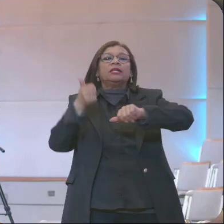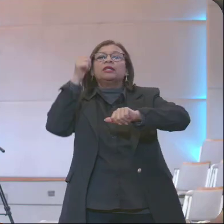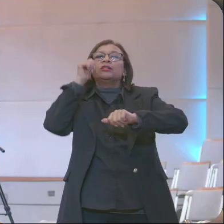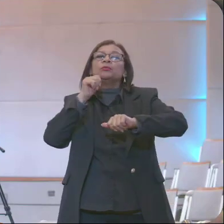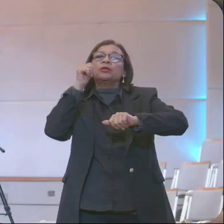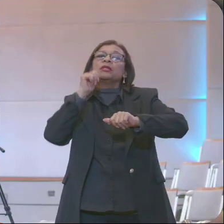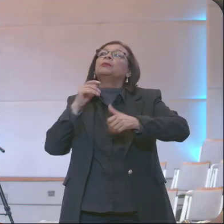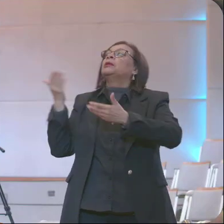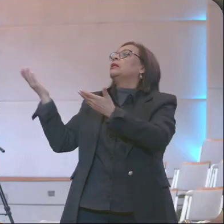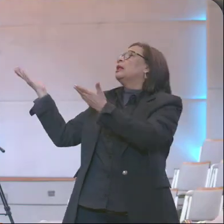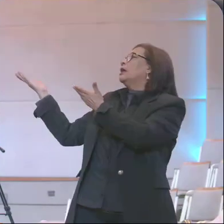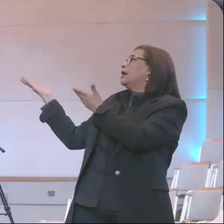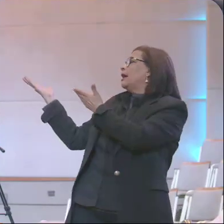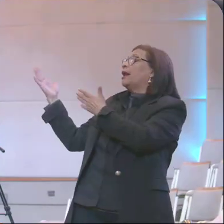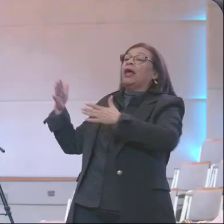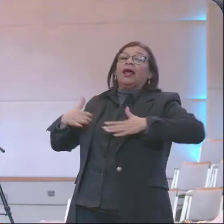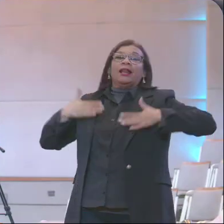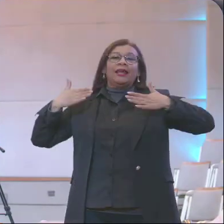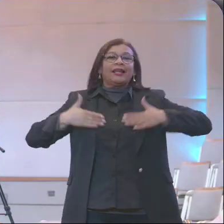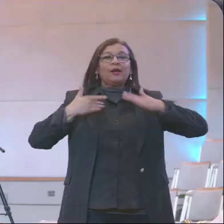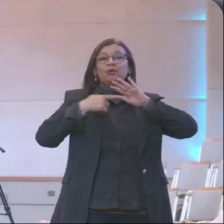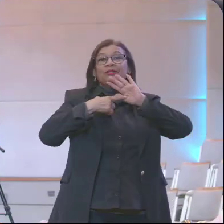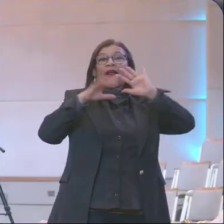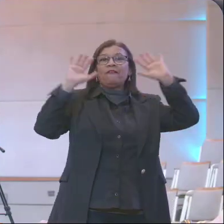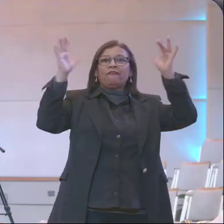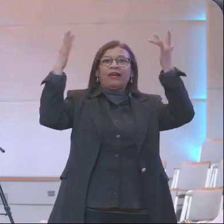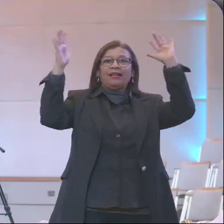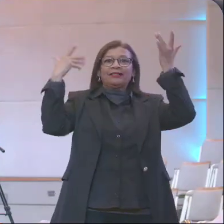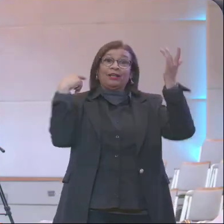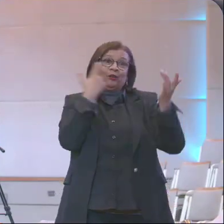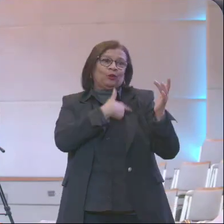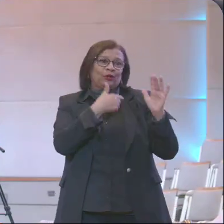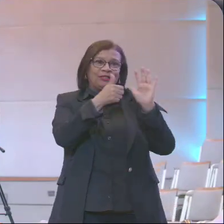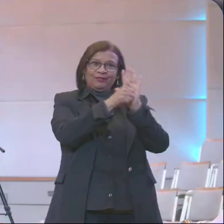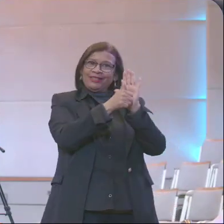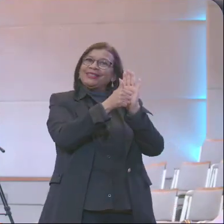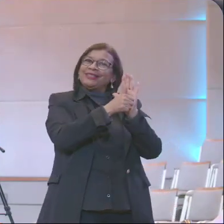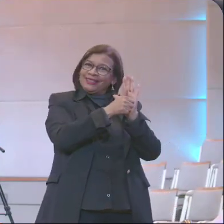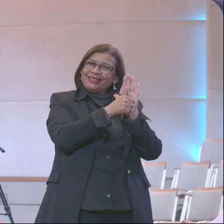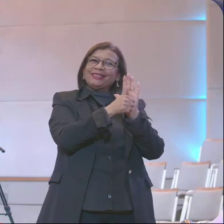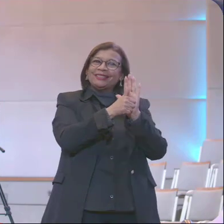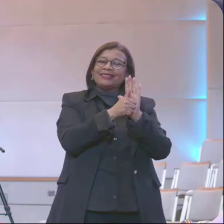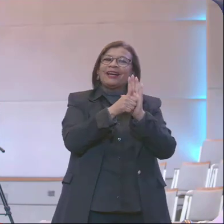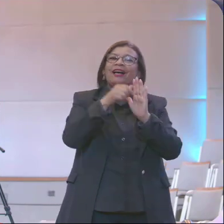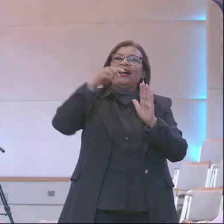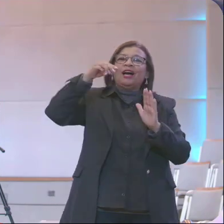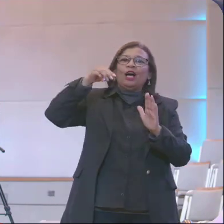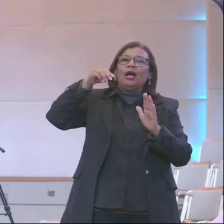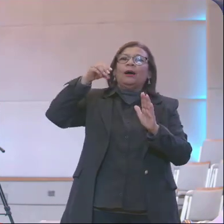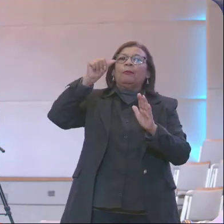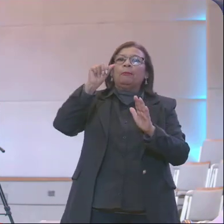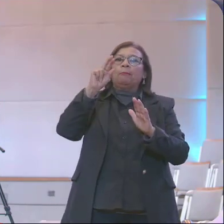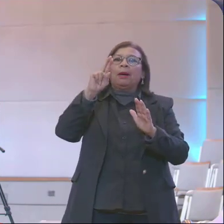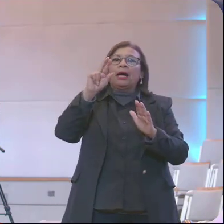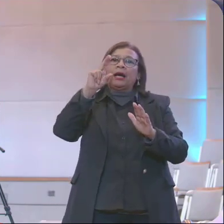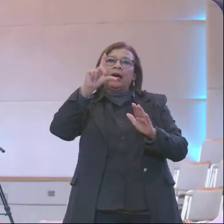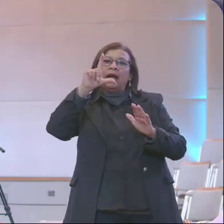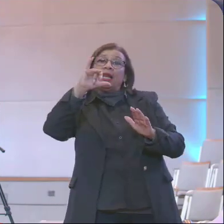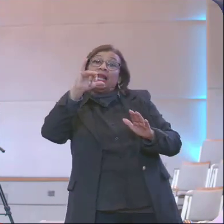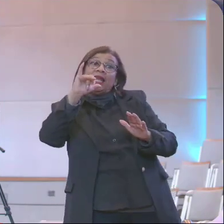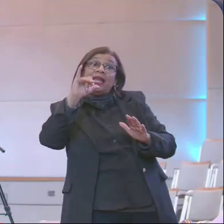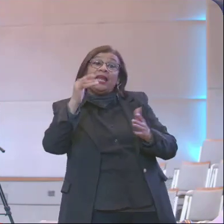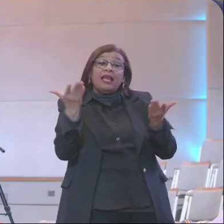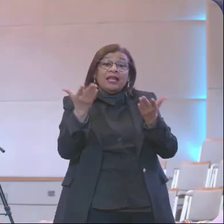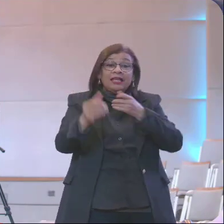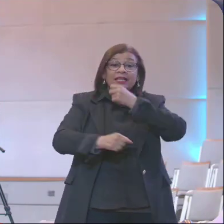manifestando. E é uma alegria compartilhar essa festa com a nossa igreja. Dona Marli aqui estava falando comigo que